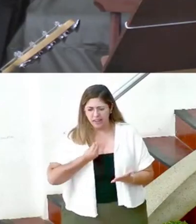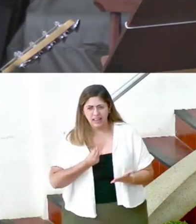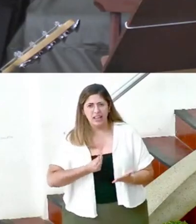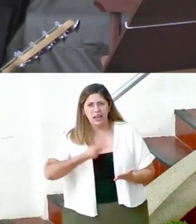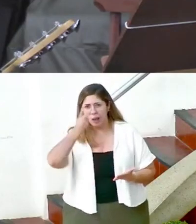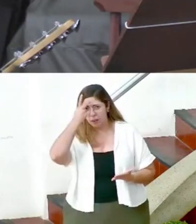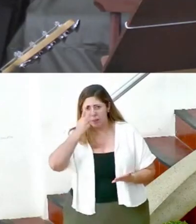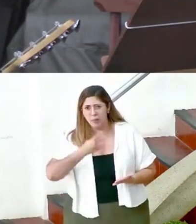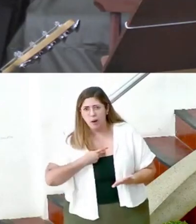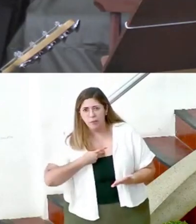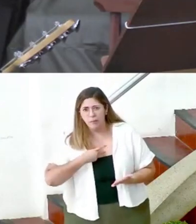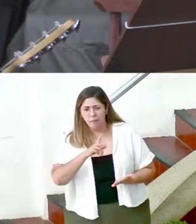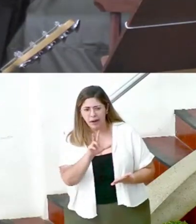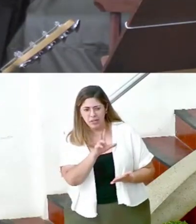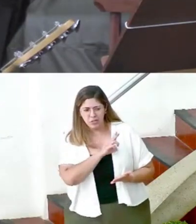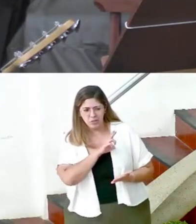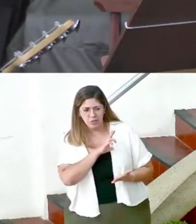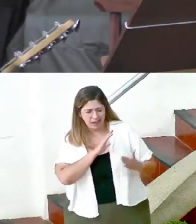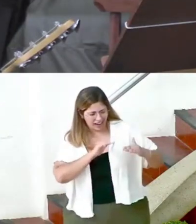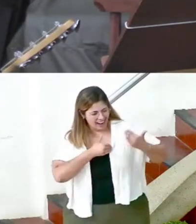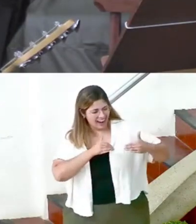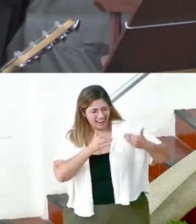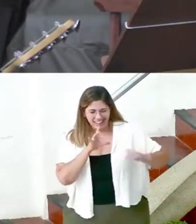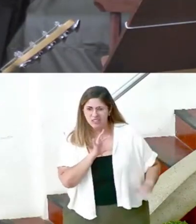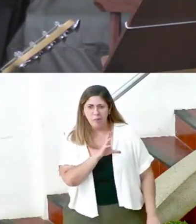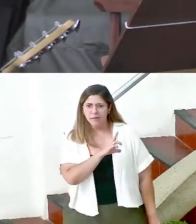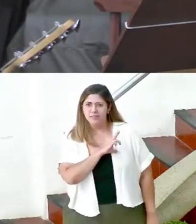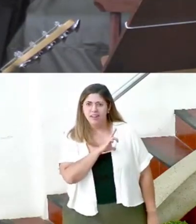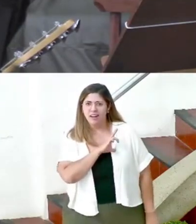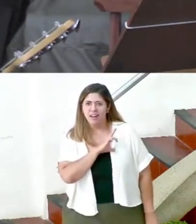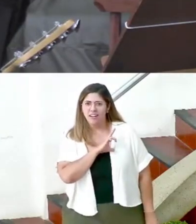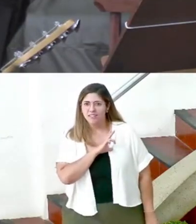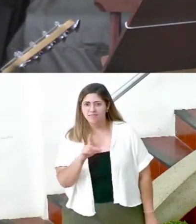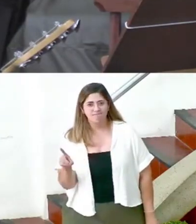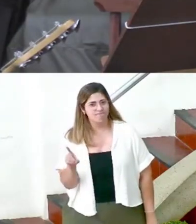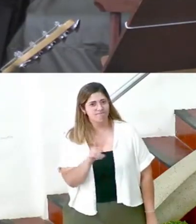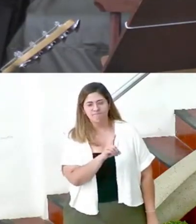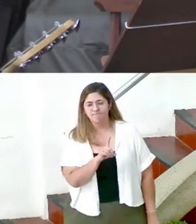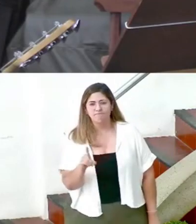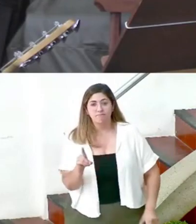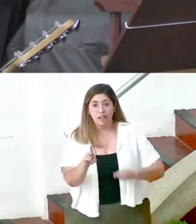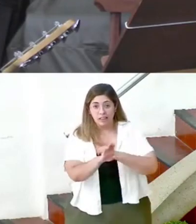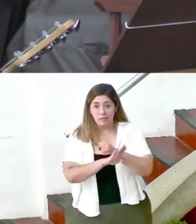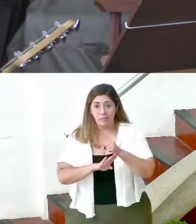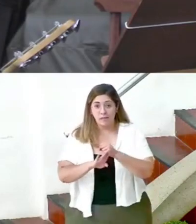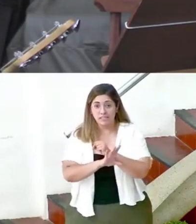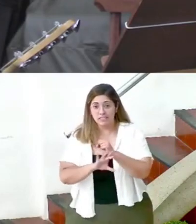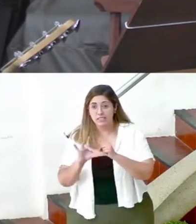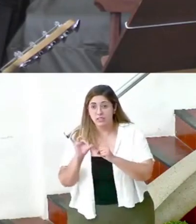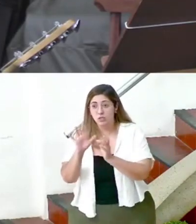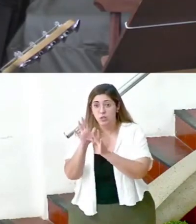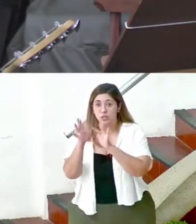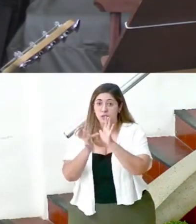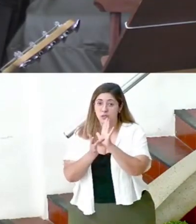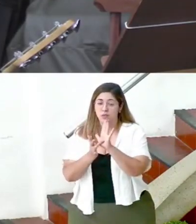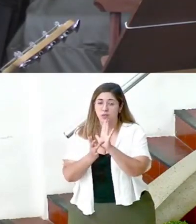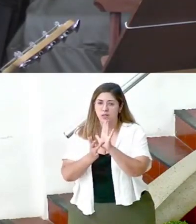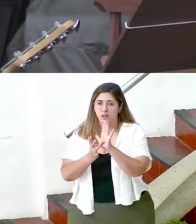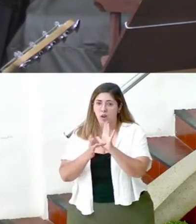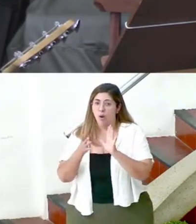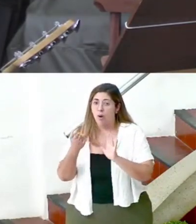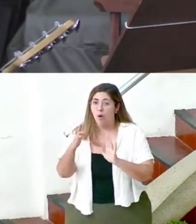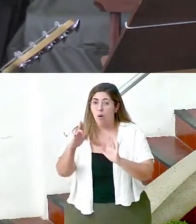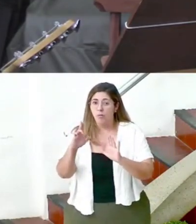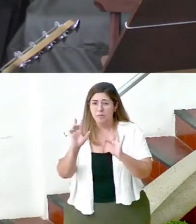nosso irmão. Toda a nossa alegria, ou ela está fundamentada unicamente em Cristo, ou ela terminará